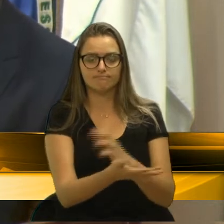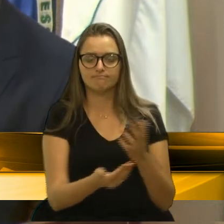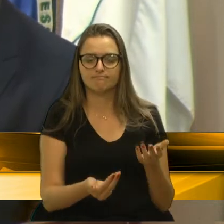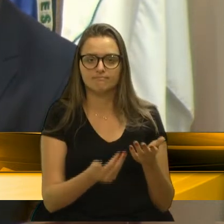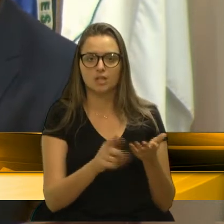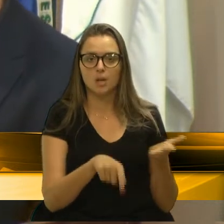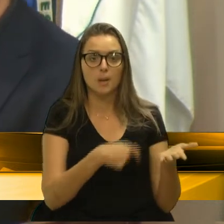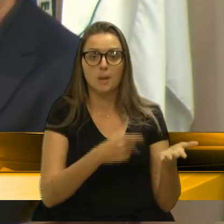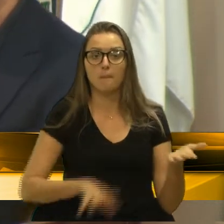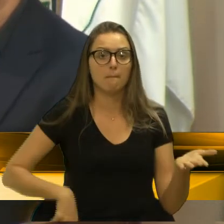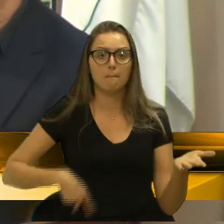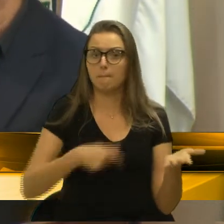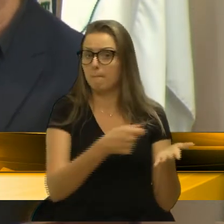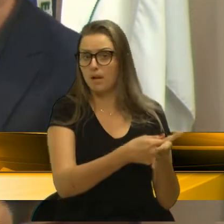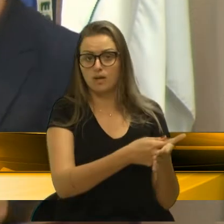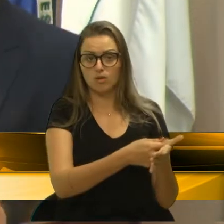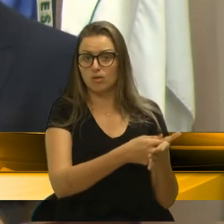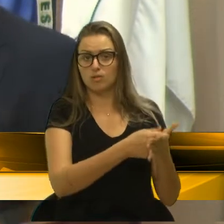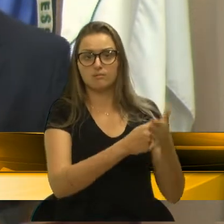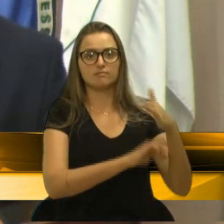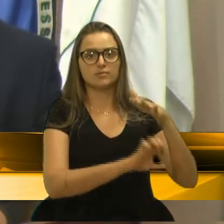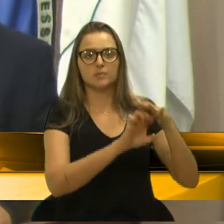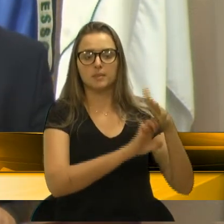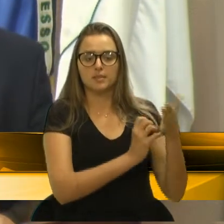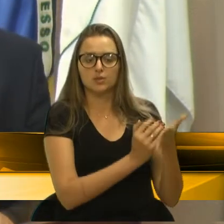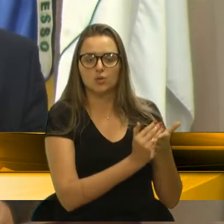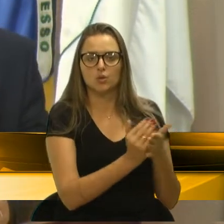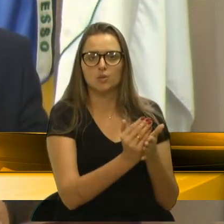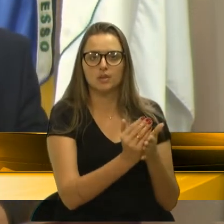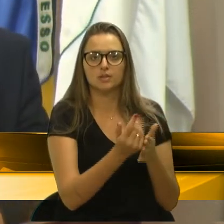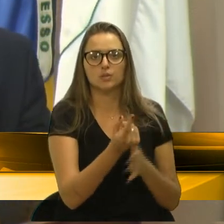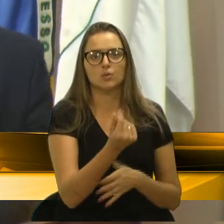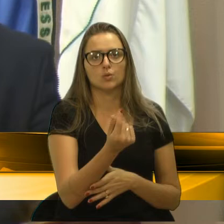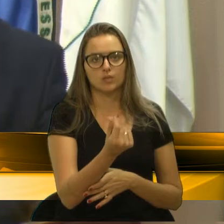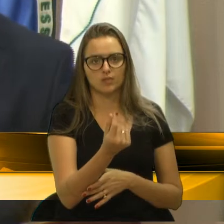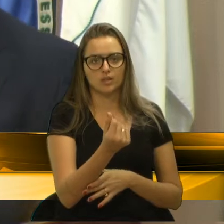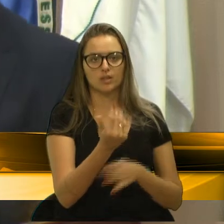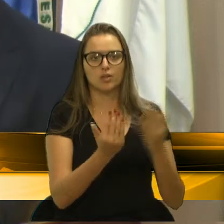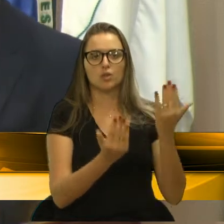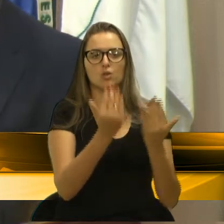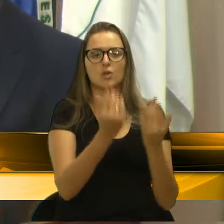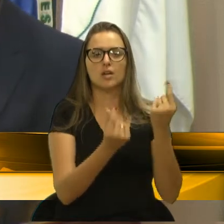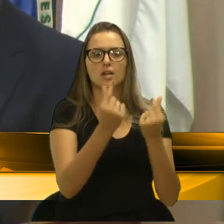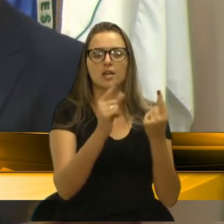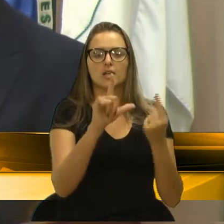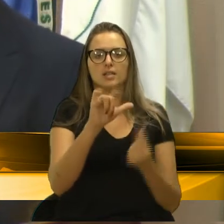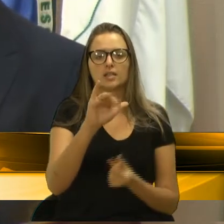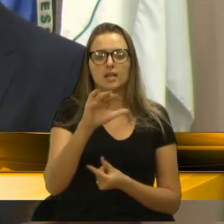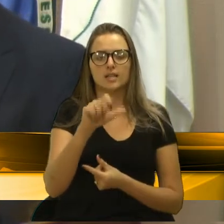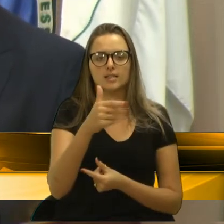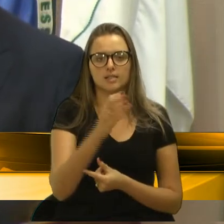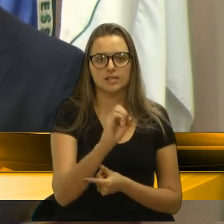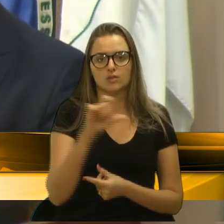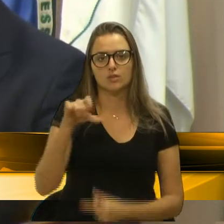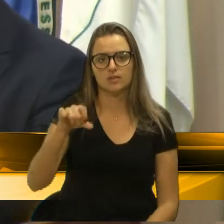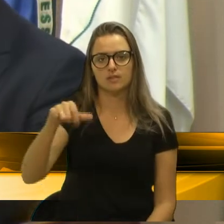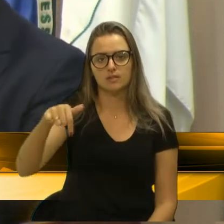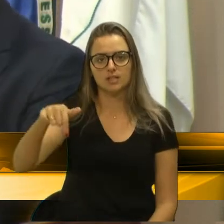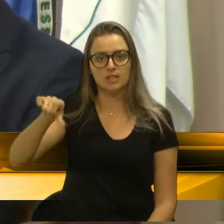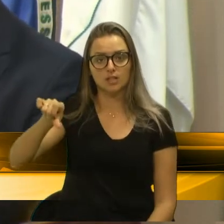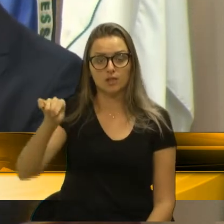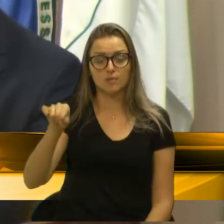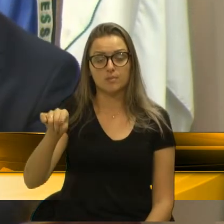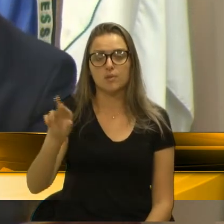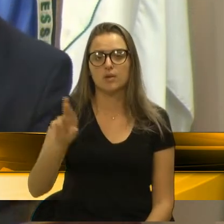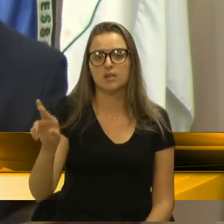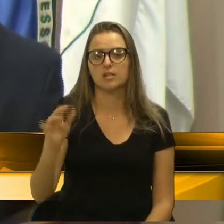R$174 mil, pago inicial. O valor dessa licitação é de R$979 mil. Outras empresas